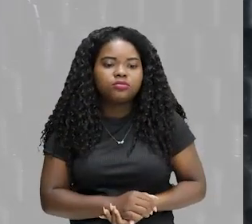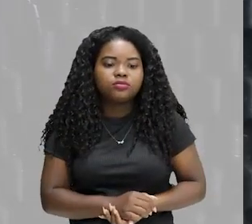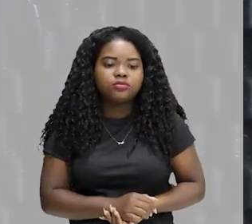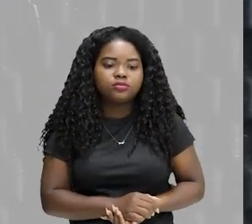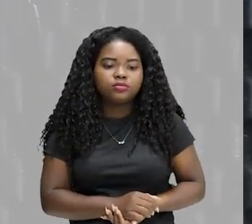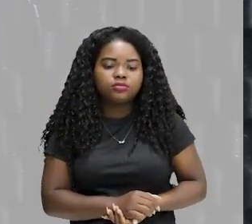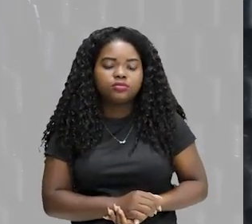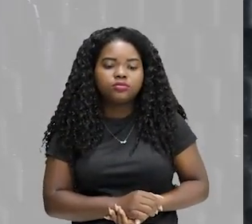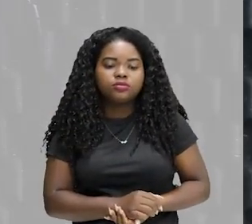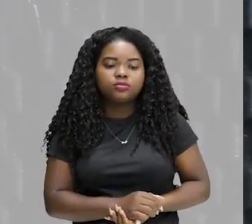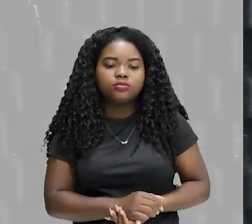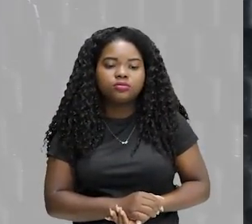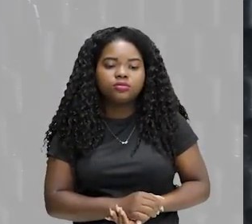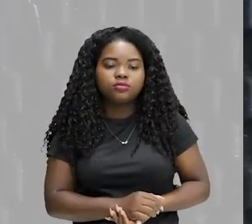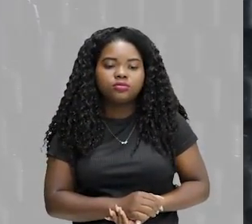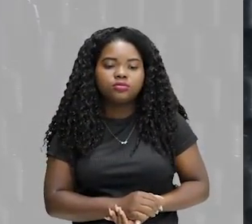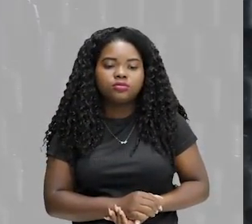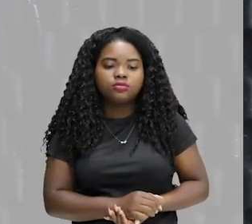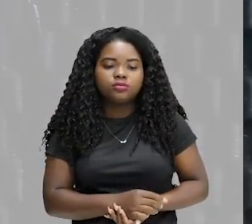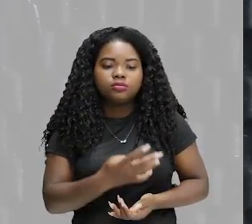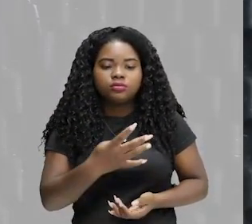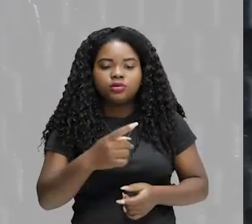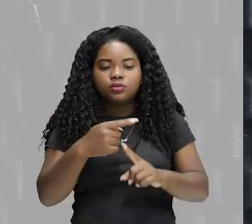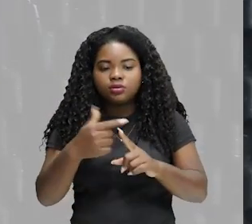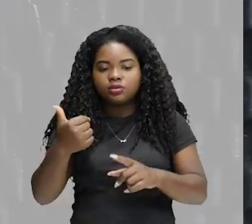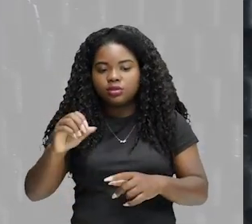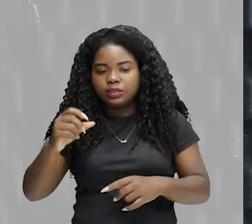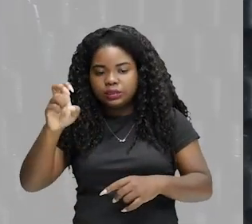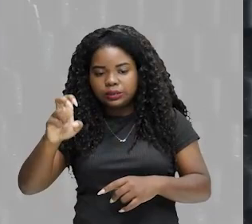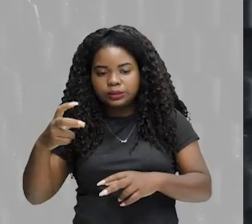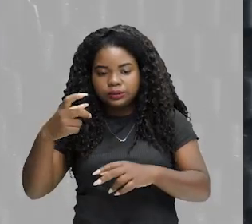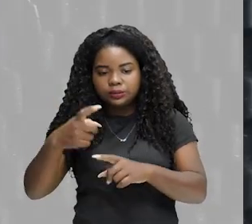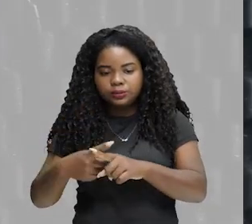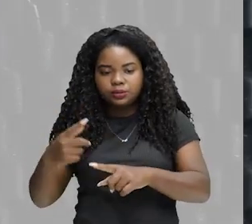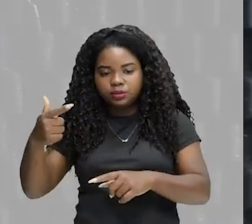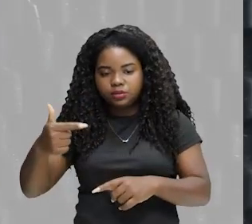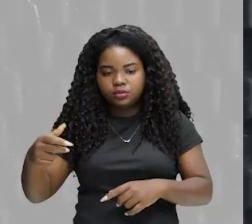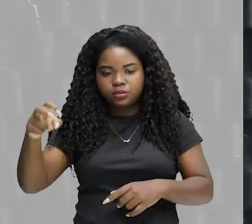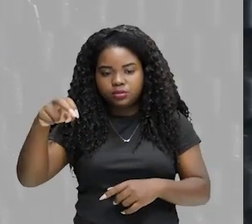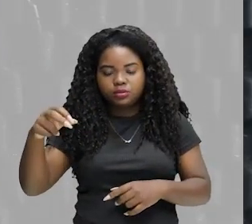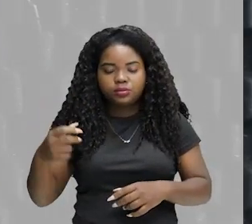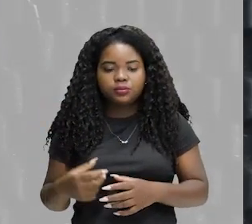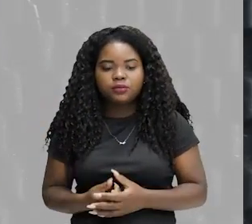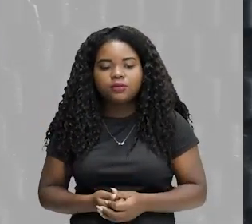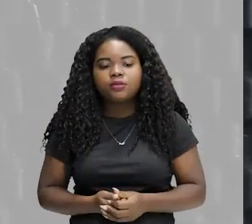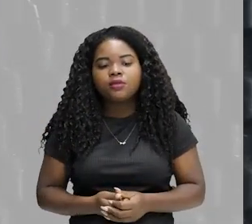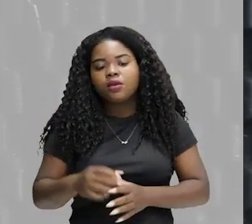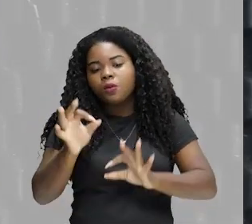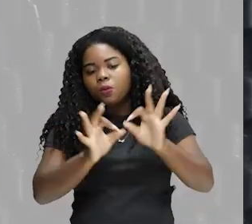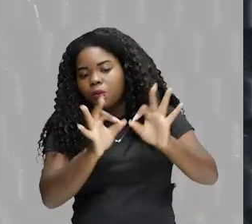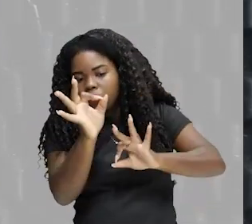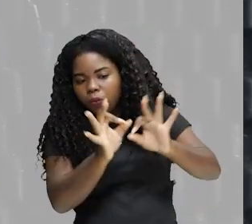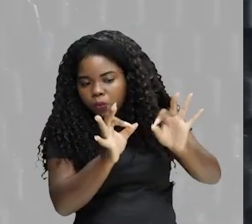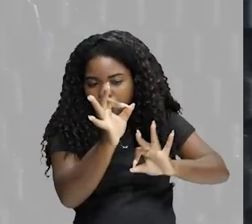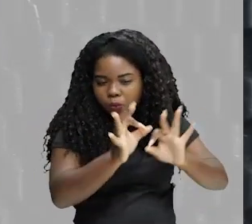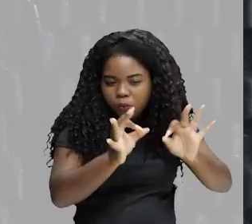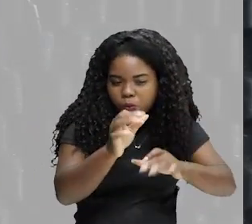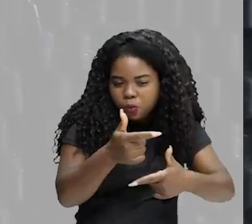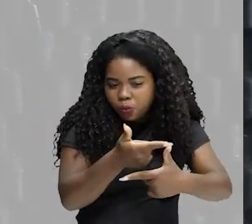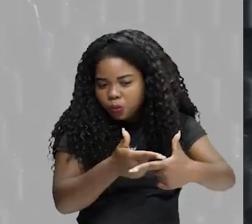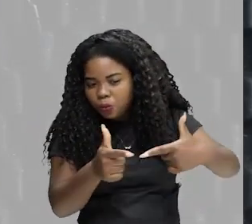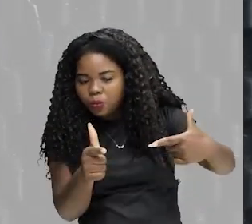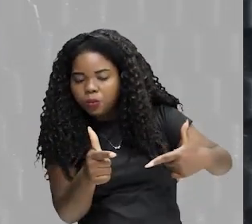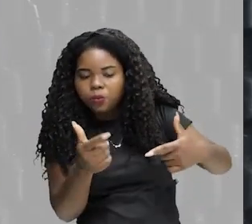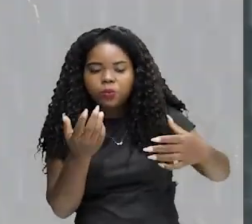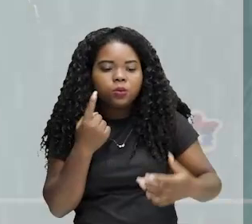mesma igualdade. Ficou reduzido a 4 vezes 10 à quinta, vezes 2 elevado a n, sendo igual a 10 a 11. Aqui estou fazendo a divisão, tá,